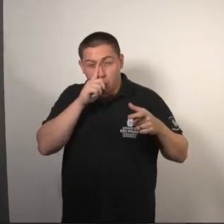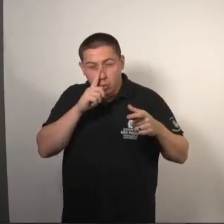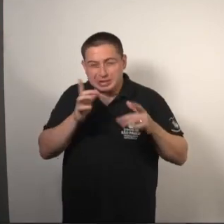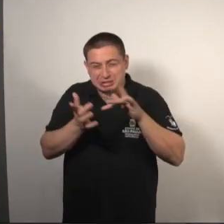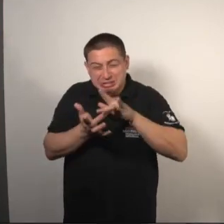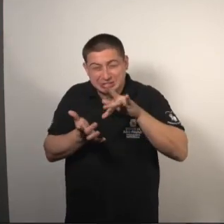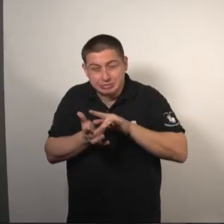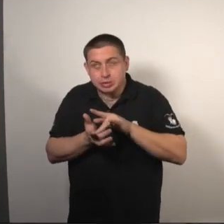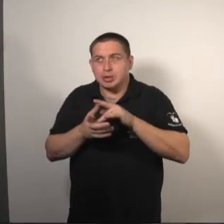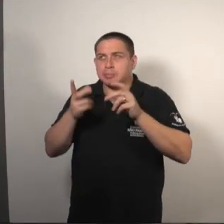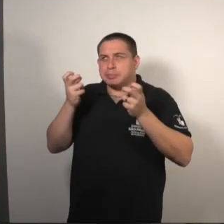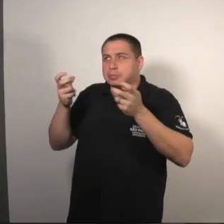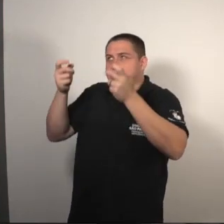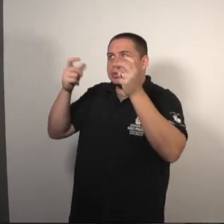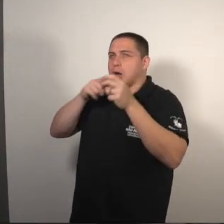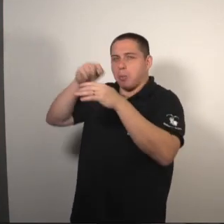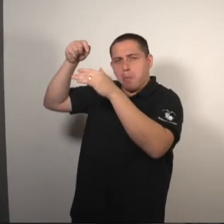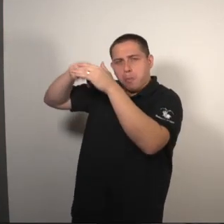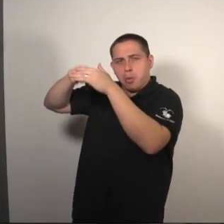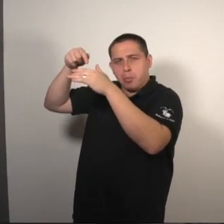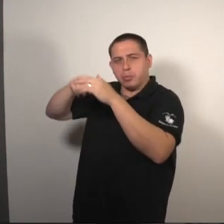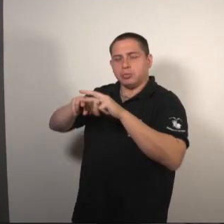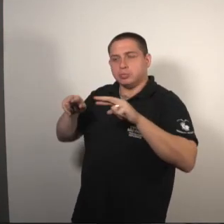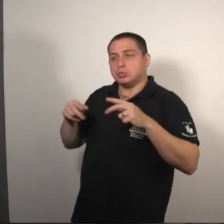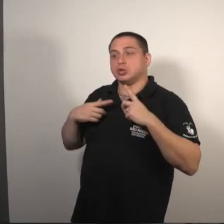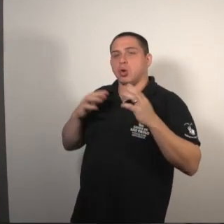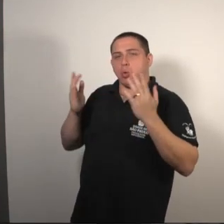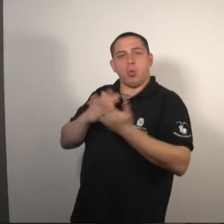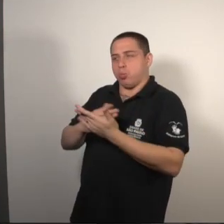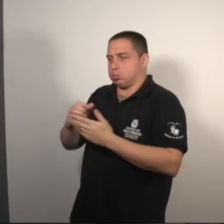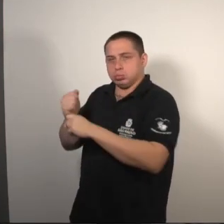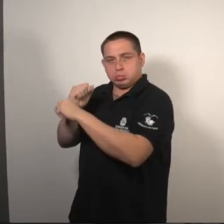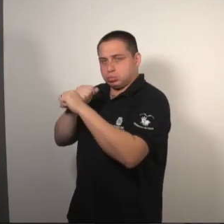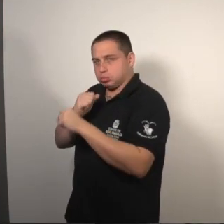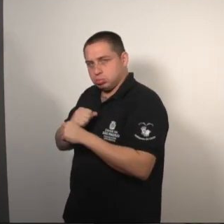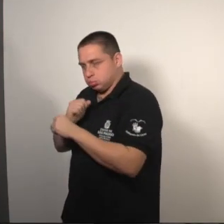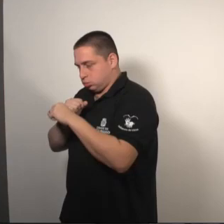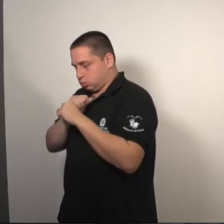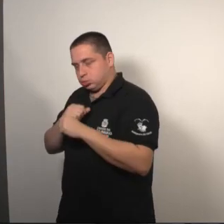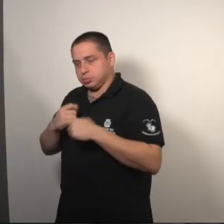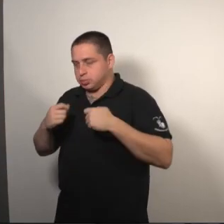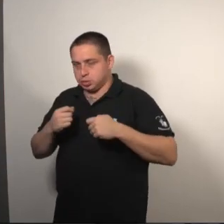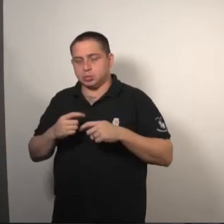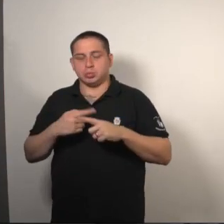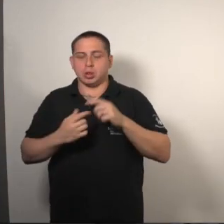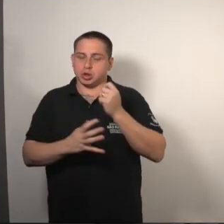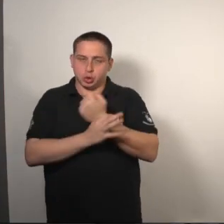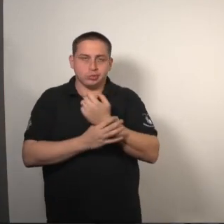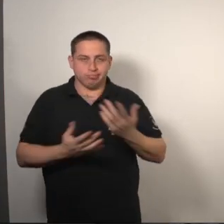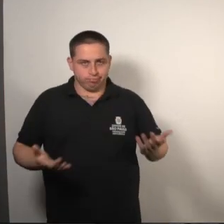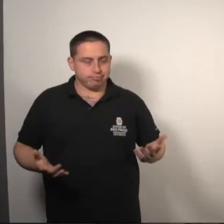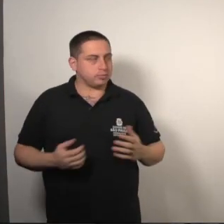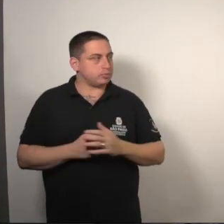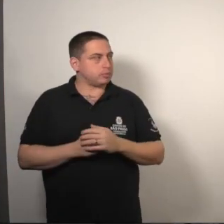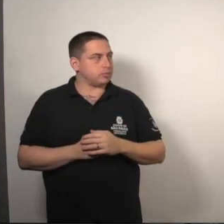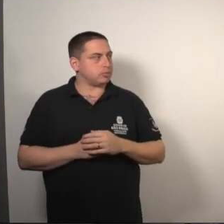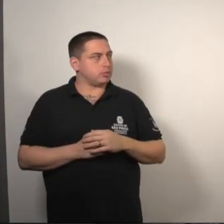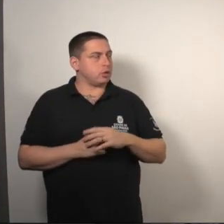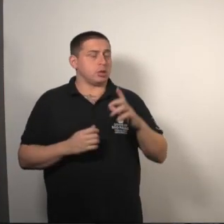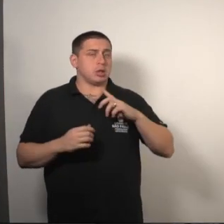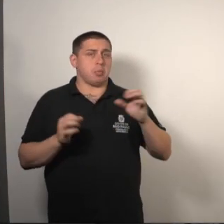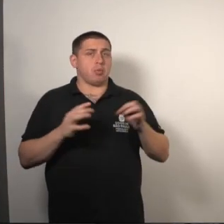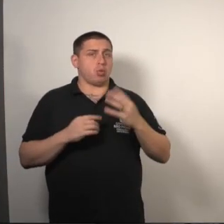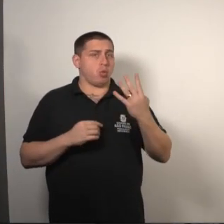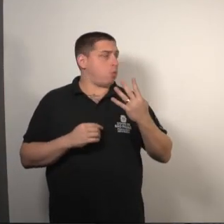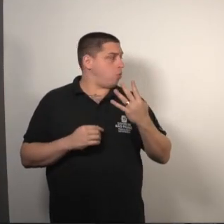gente está hoje nos túneis. Foram feitas, eu acho que são 6, foram finalizadas 4, hoje a gente